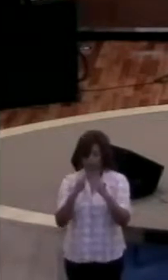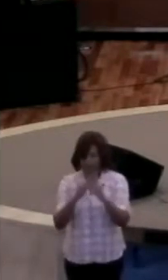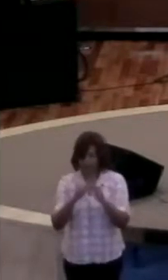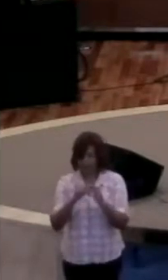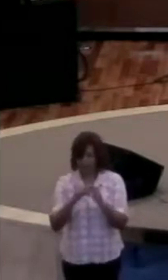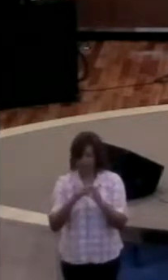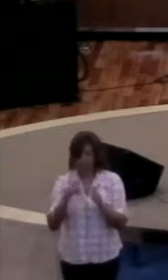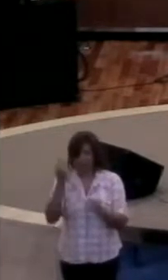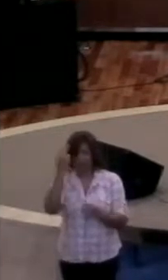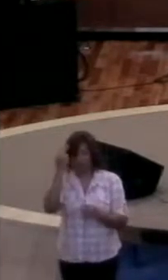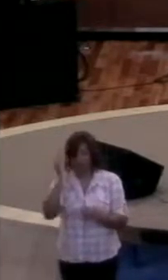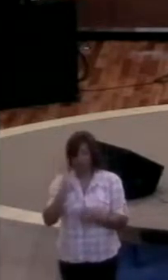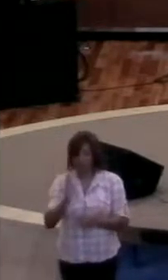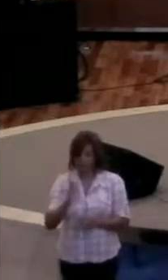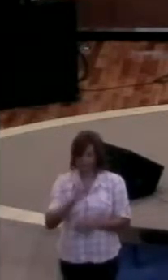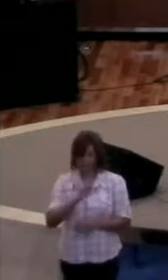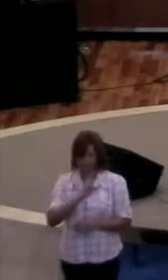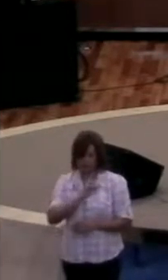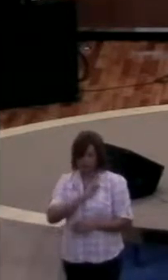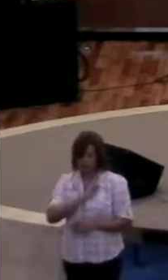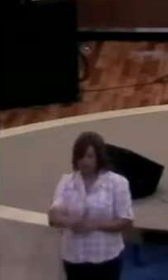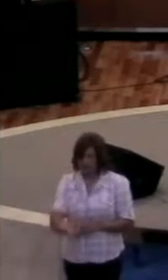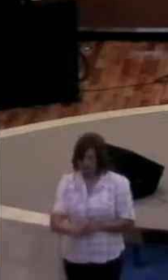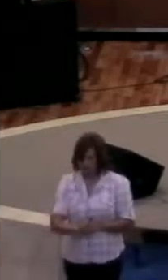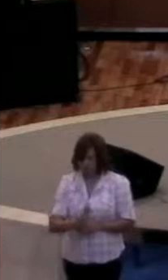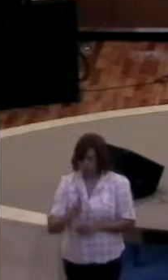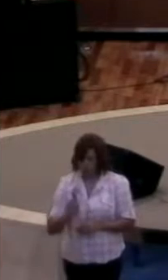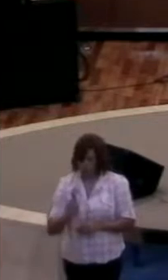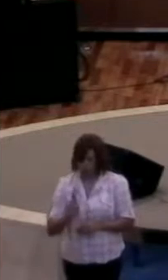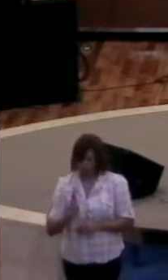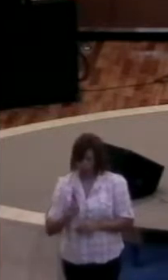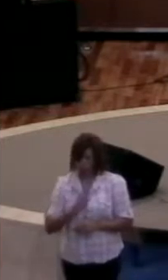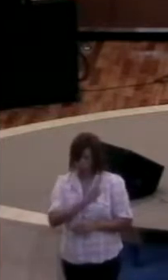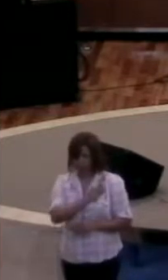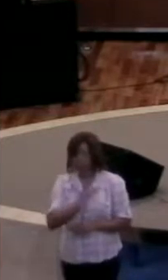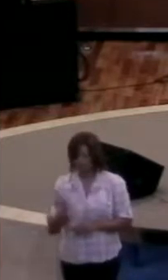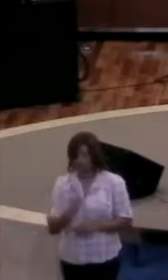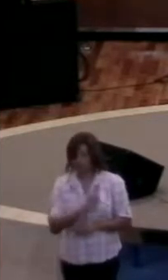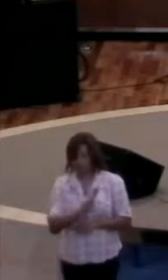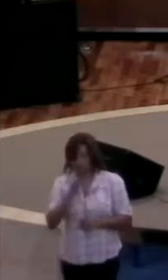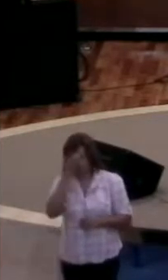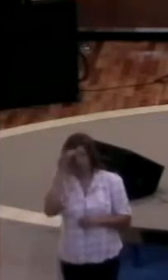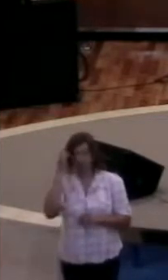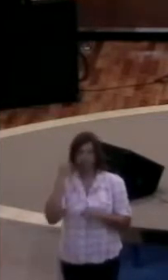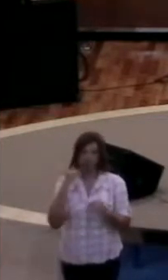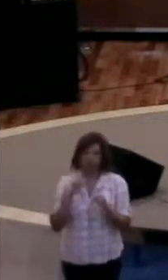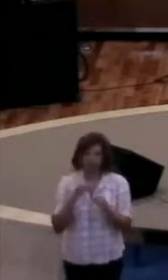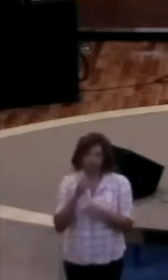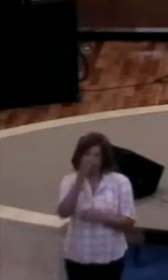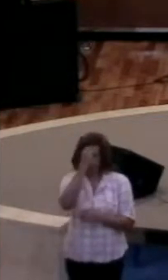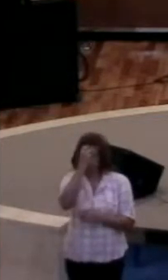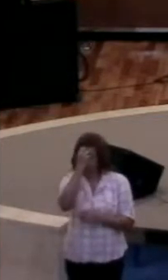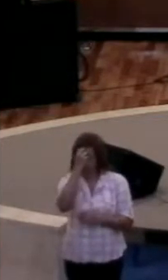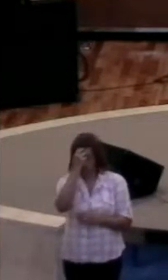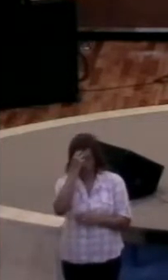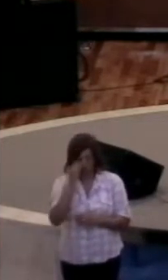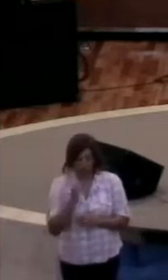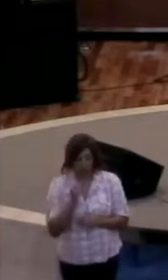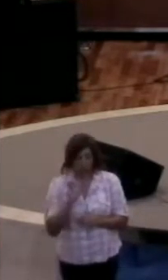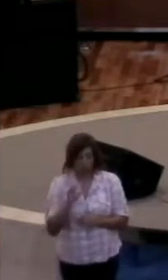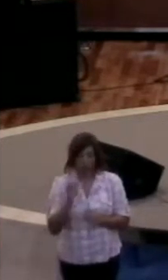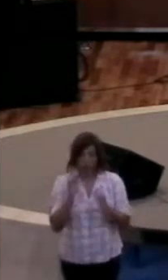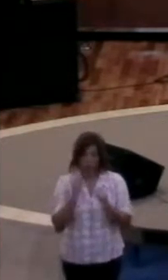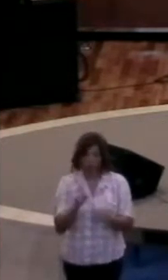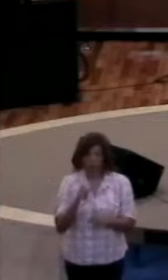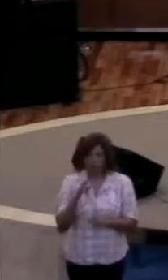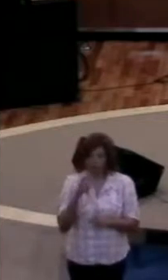a religião lá dentro era totalmente limitada, ele não tinha direito de professar qualquer religião, só os egípcios poderiam dizer